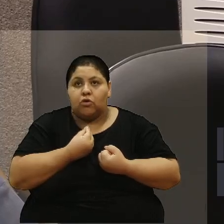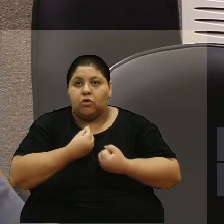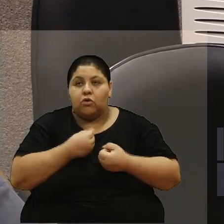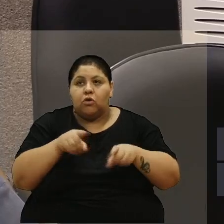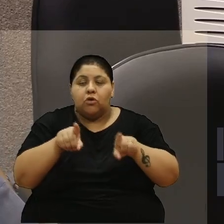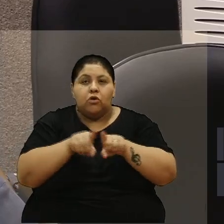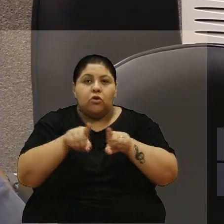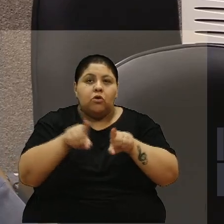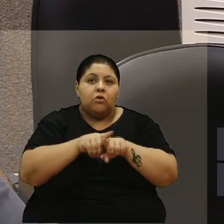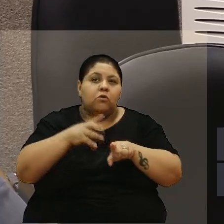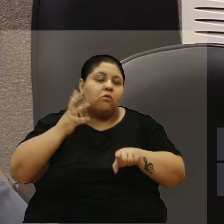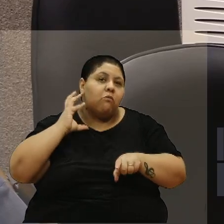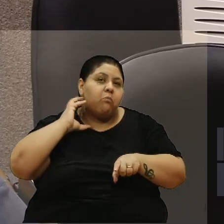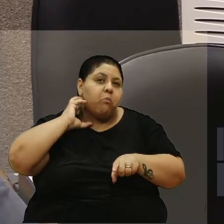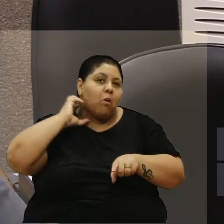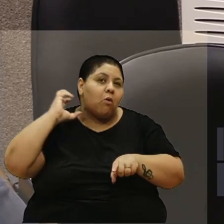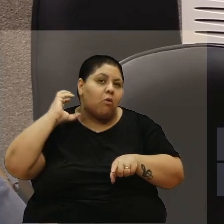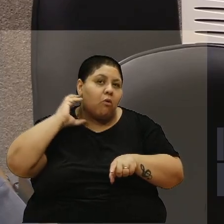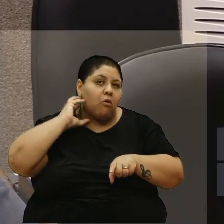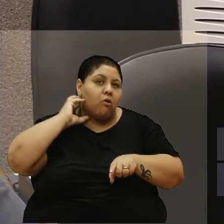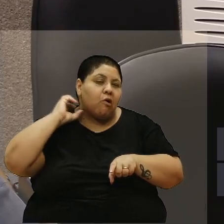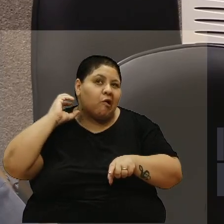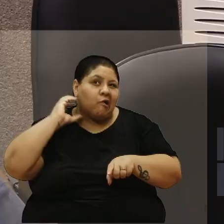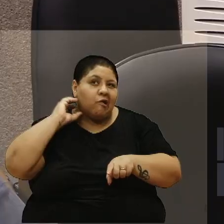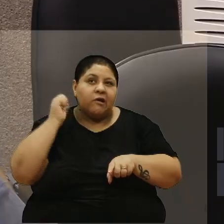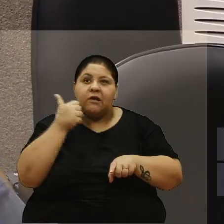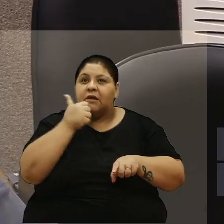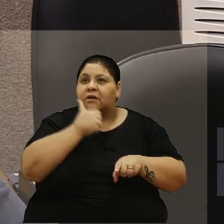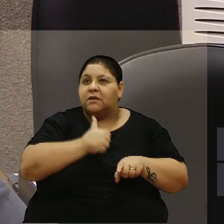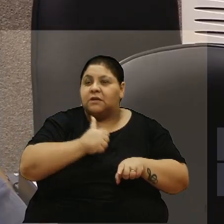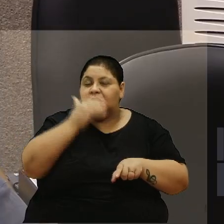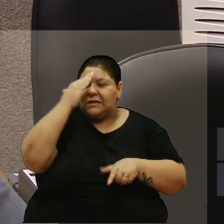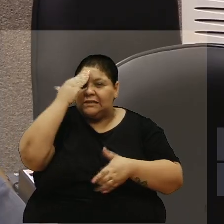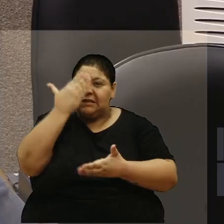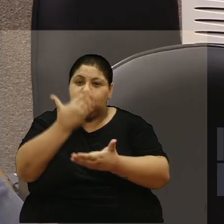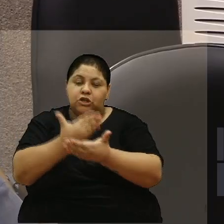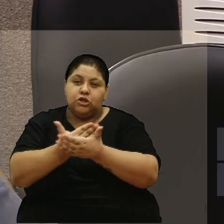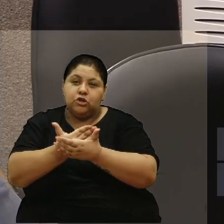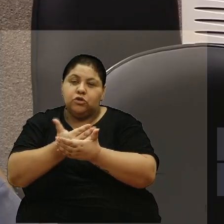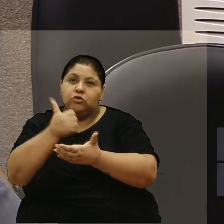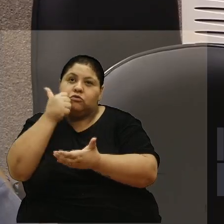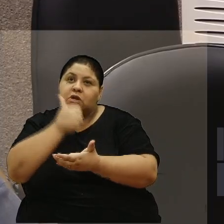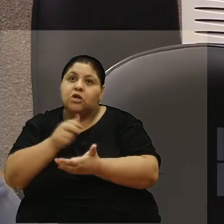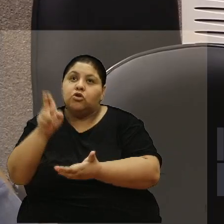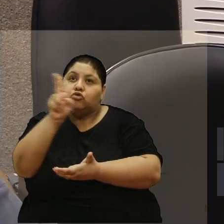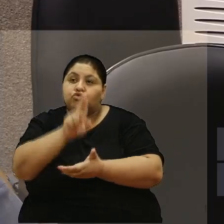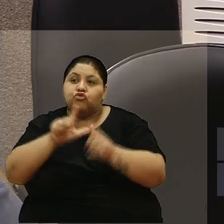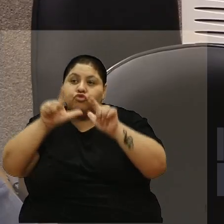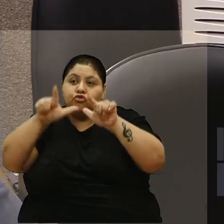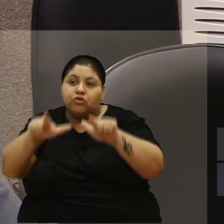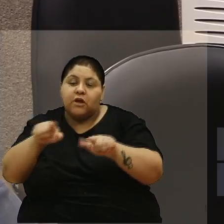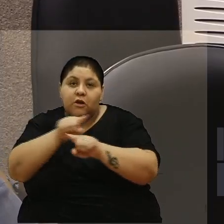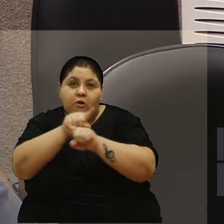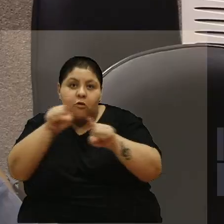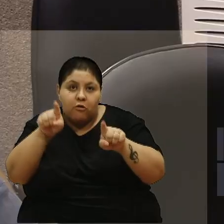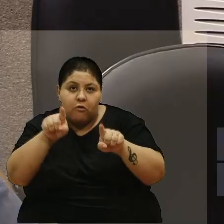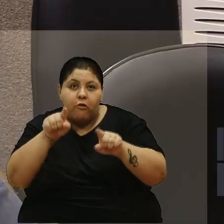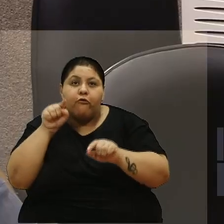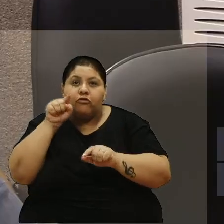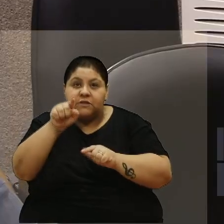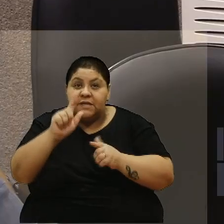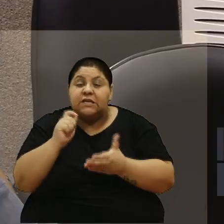hormônios femininos e se intitulem mulheres ocupem os espaços de vocês. Vocês lutaram, como foi citado